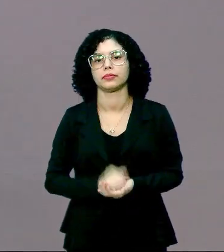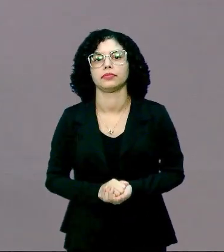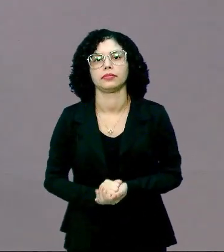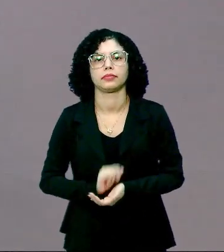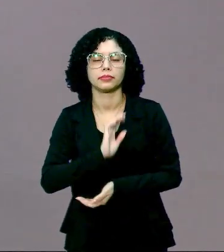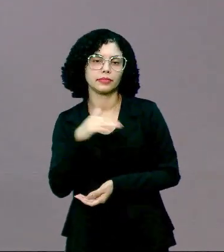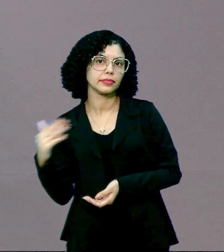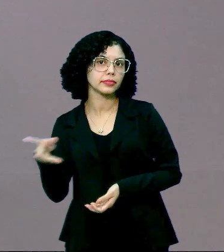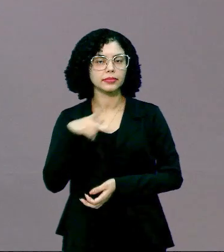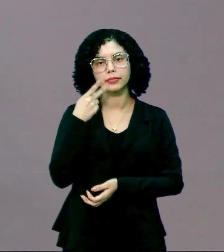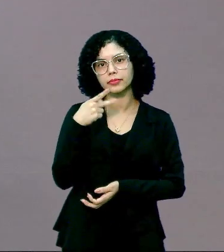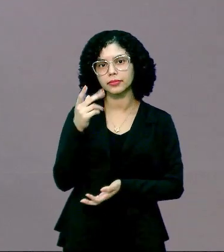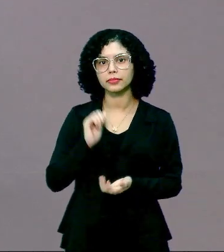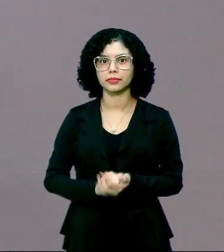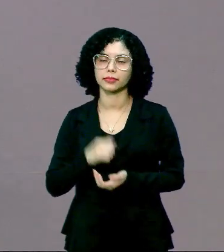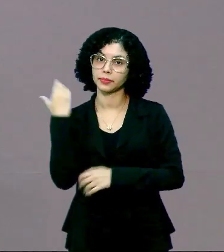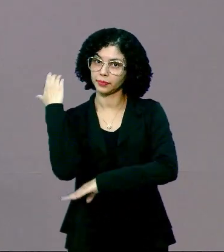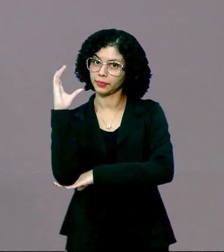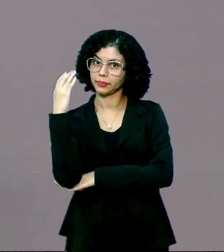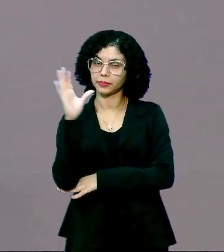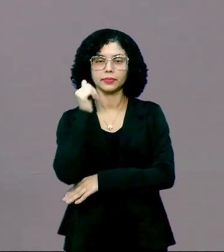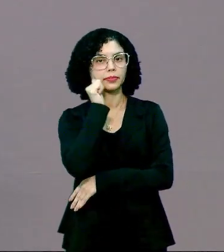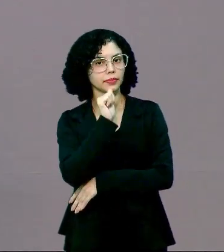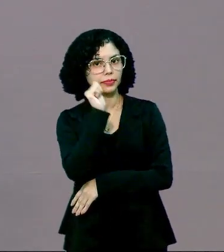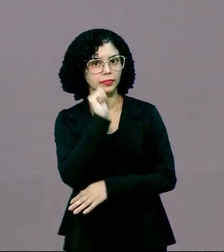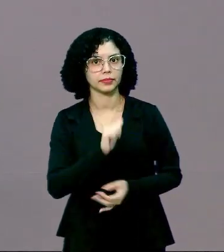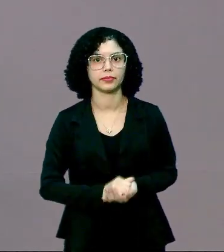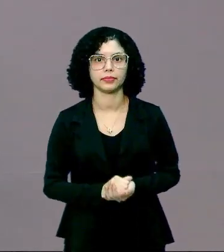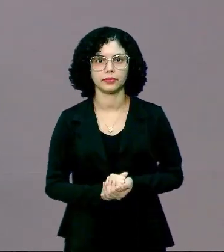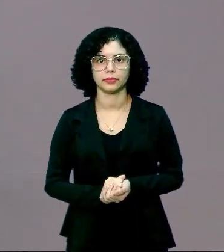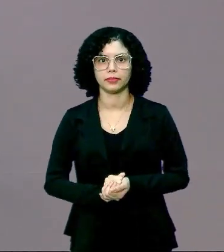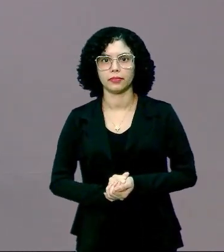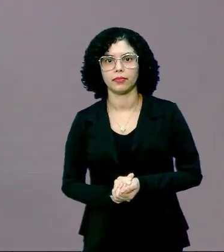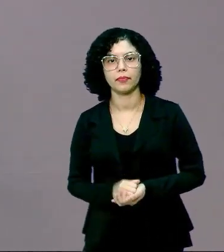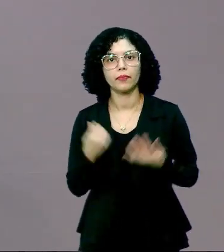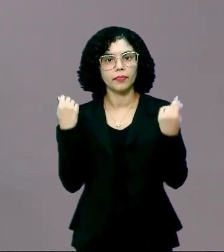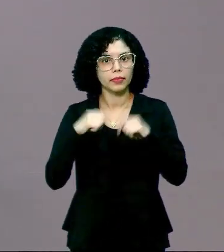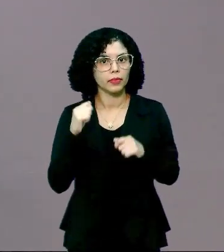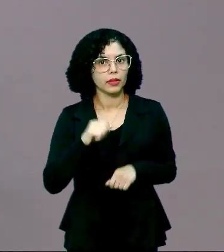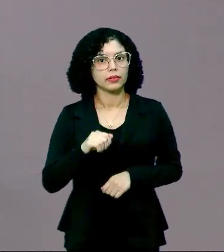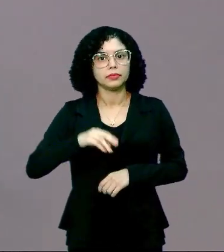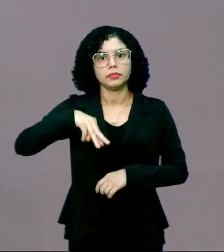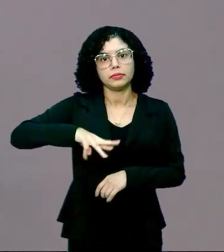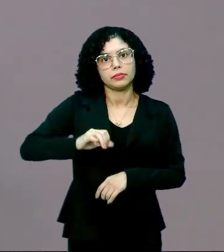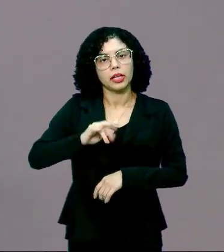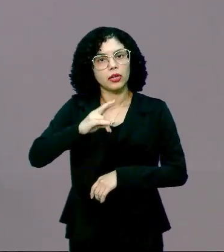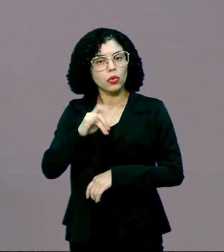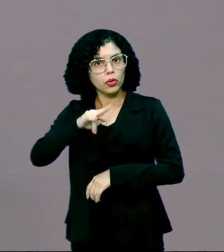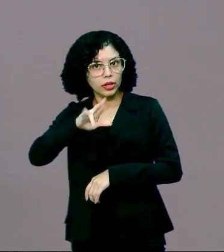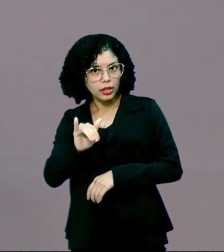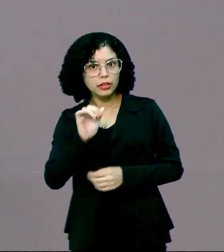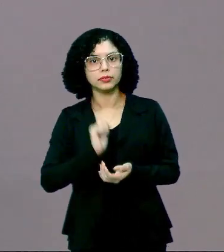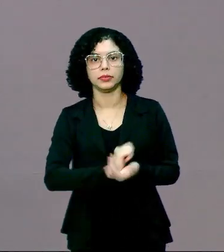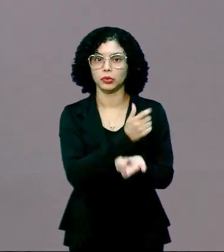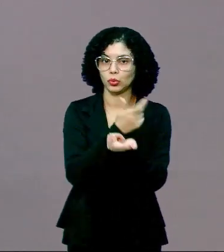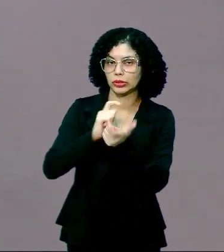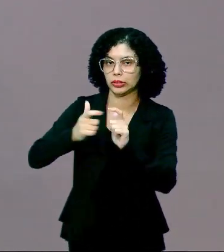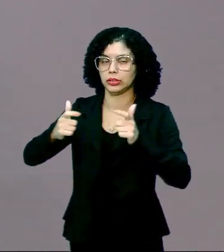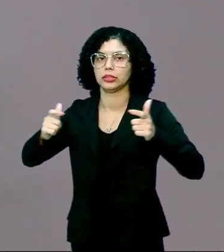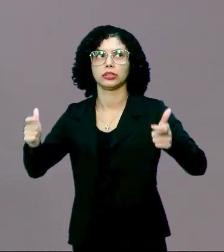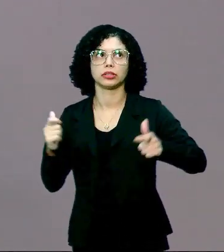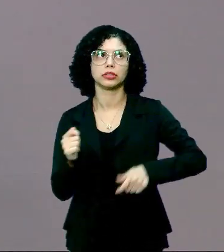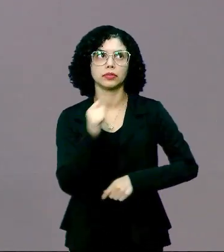né, quando se fala em ciência feminina, é necessário se falar de Marie Curie. Então, Marie Curie teve um